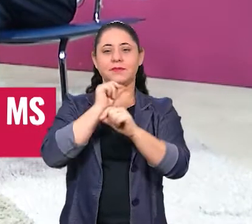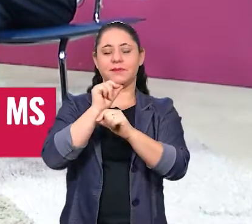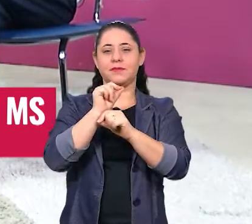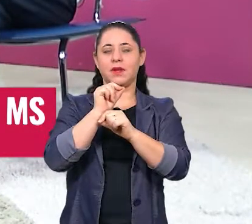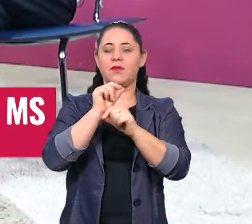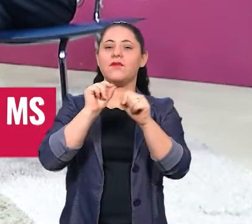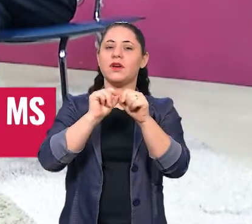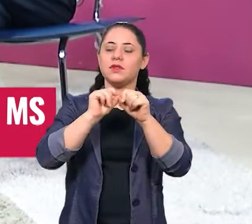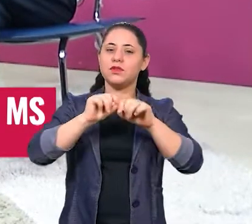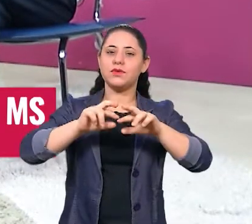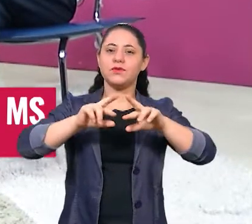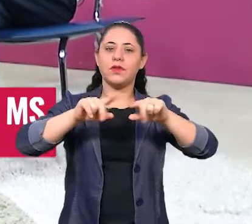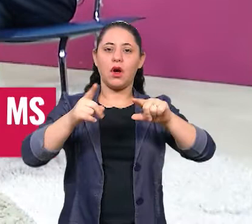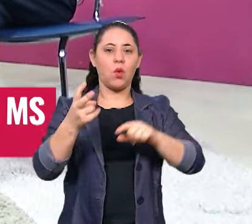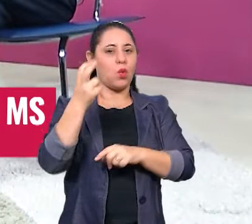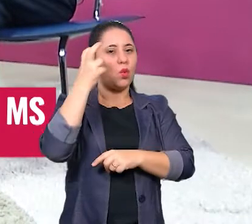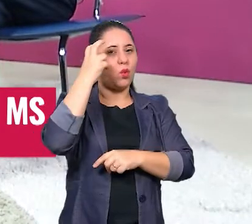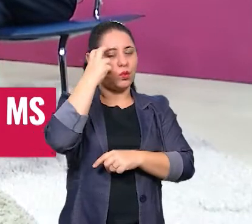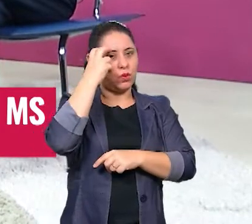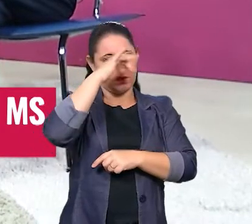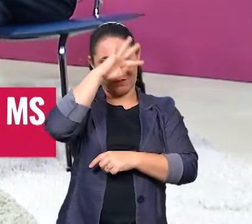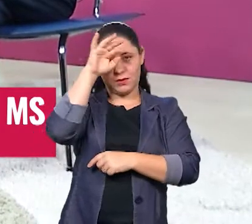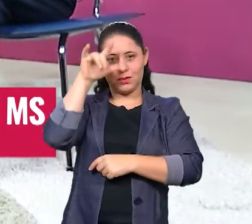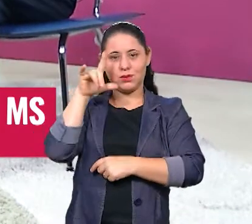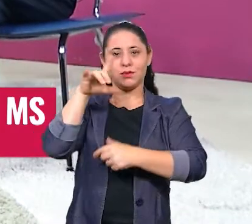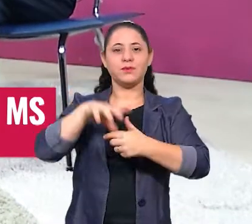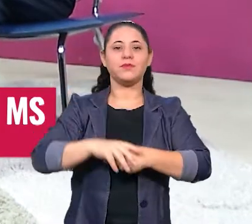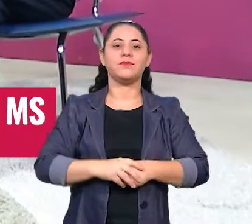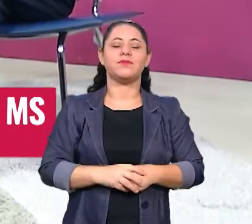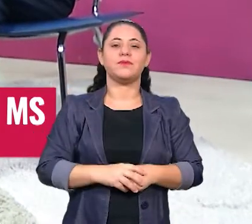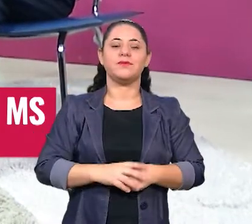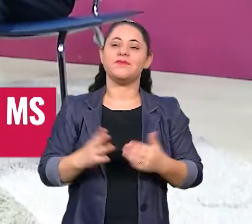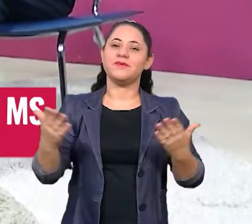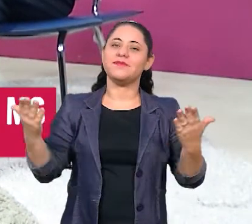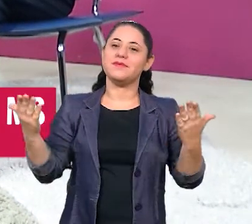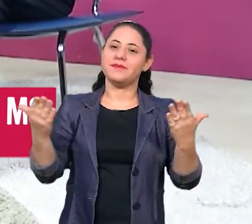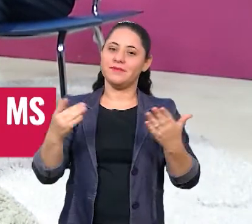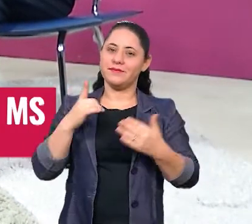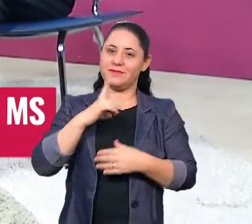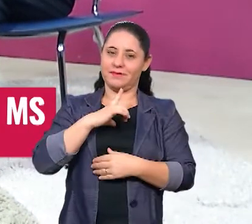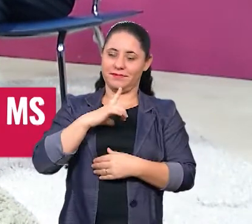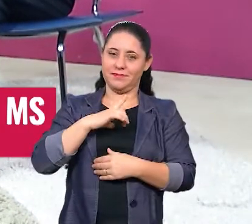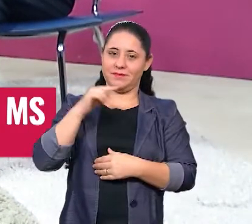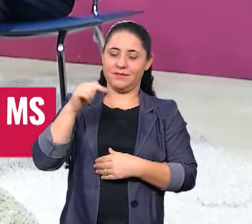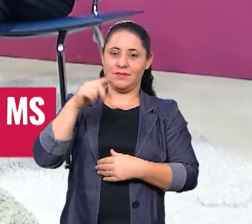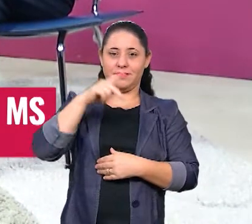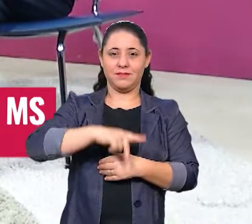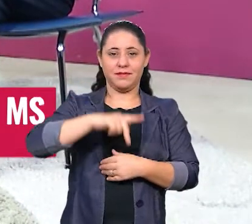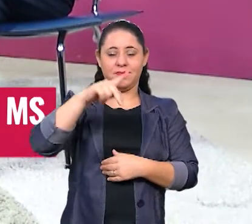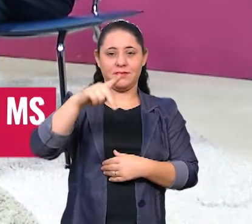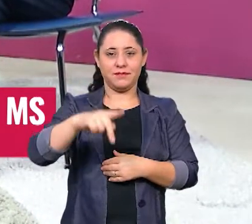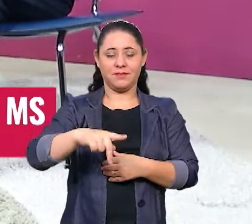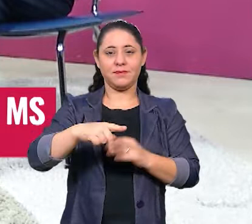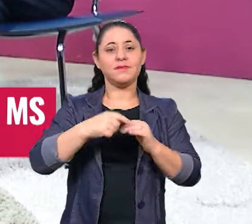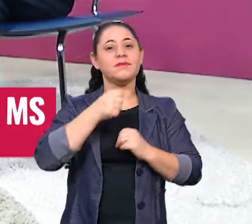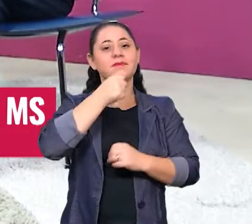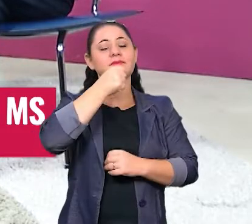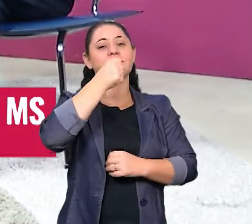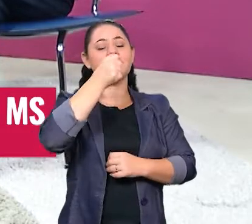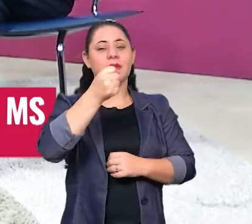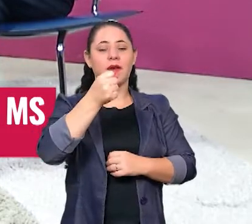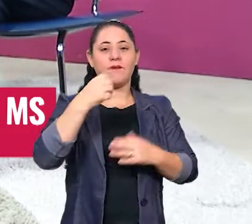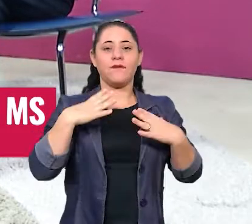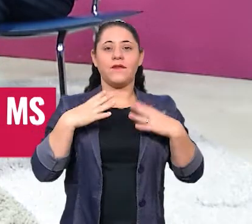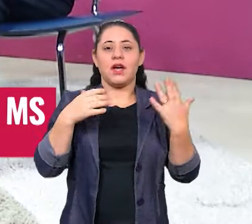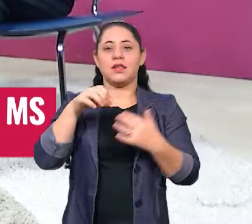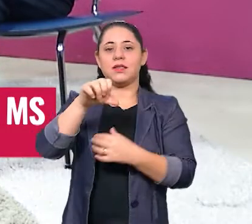que fazem a diferença na cena cultural do Mato Grosso do Sul. Conosco aqui no estúdio, a professora e